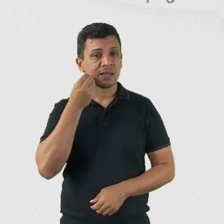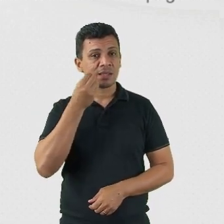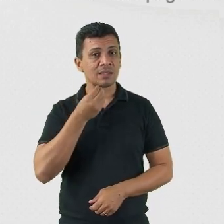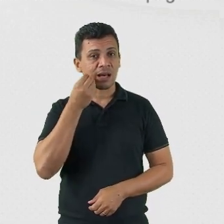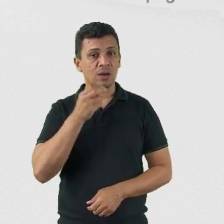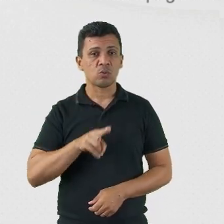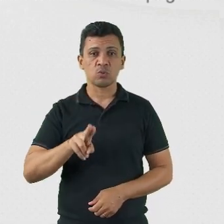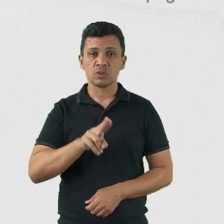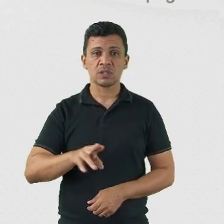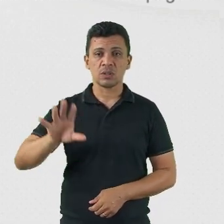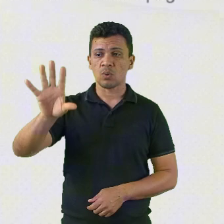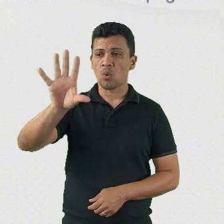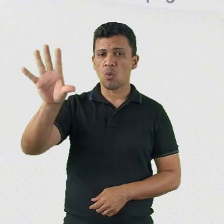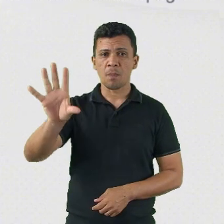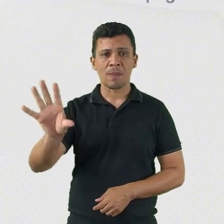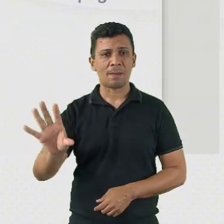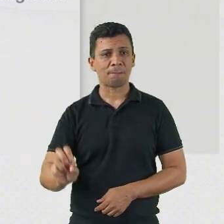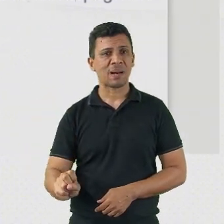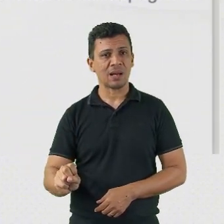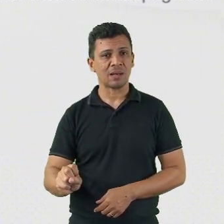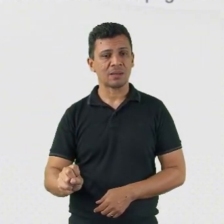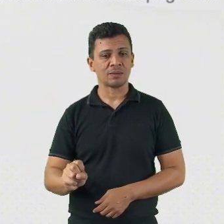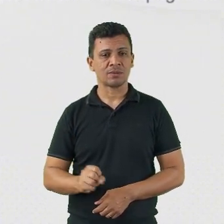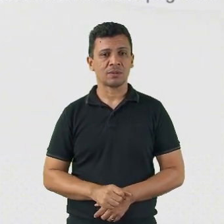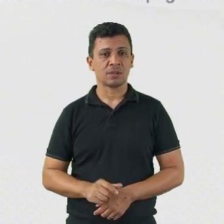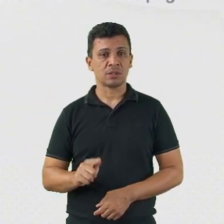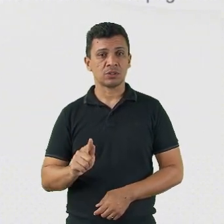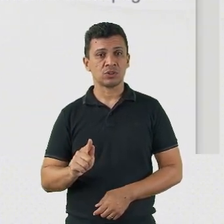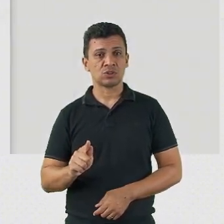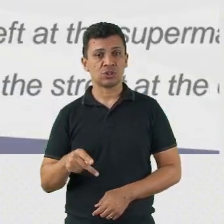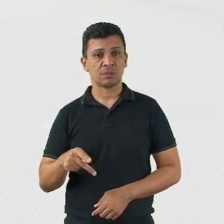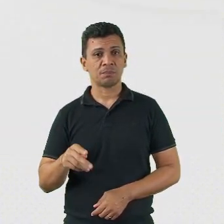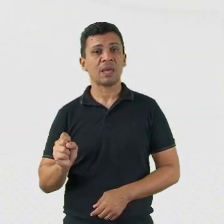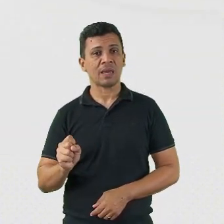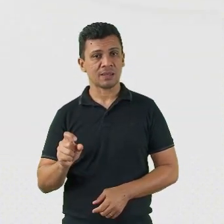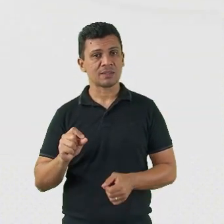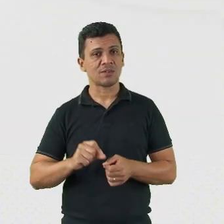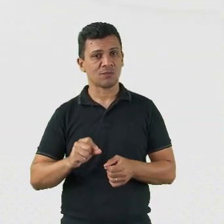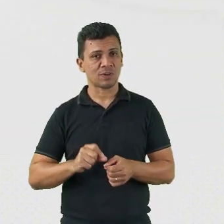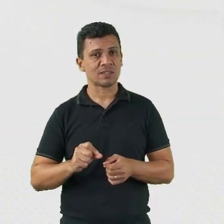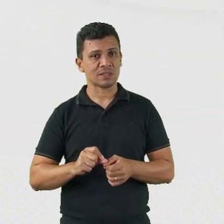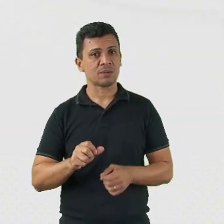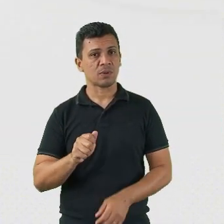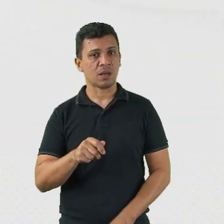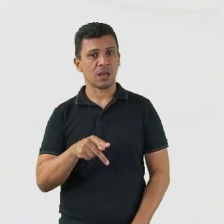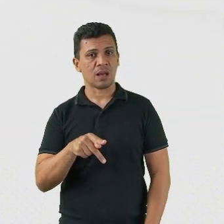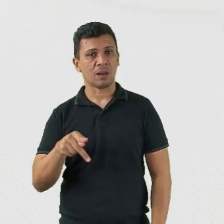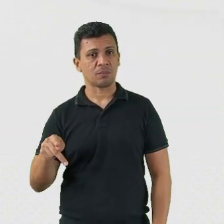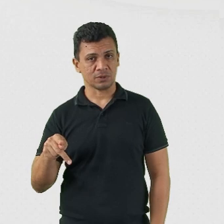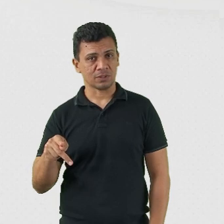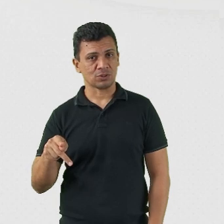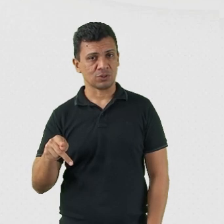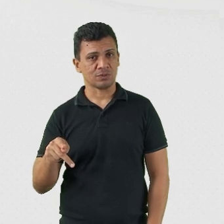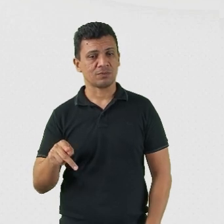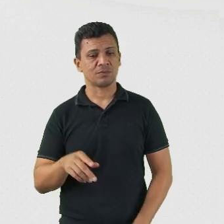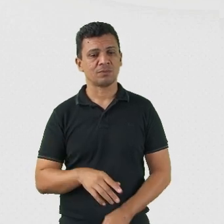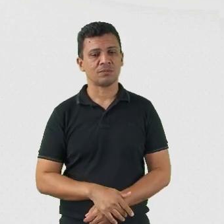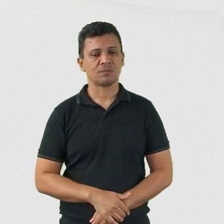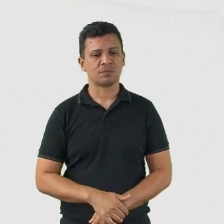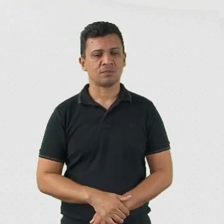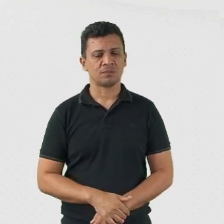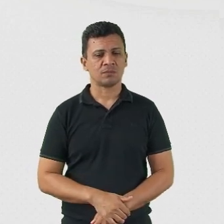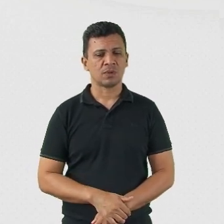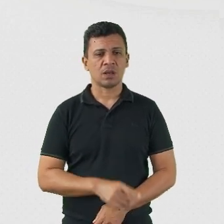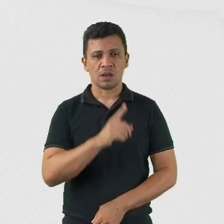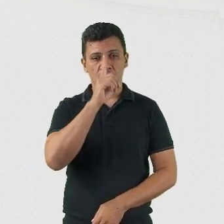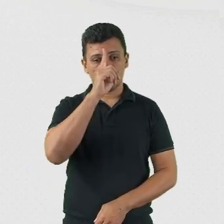localizar em um mapa. No GPS, às vezes nós fazemos isso, num aplicativo de localização nós usamos isso. E aí